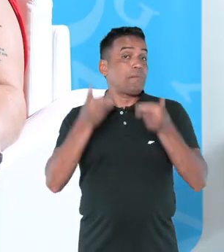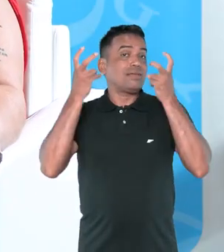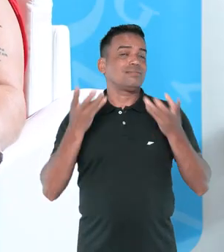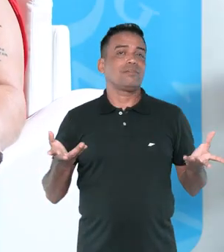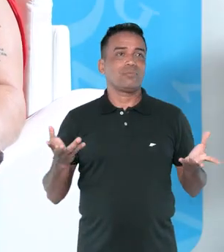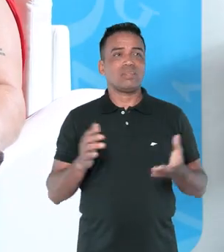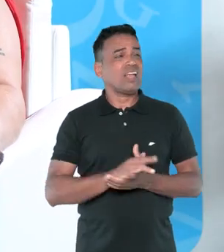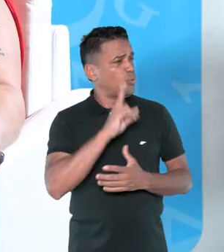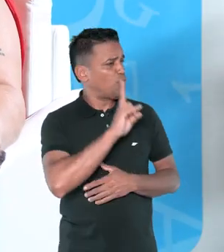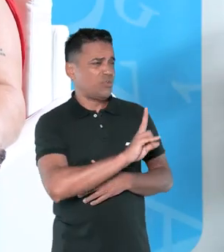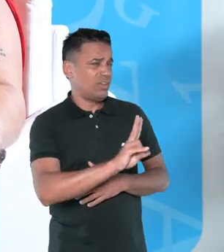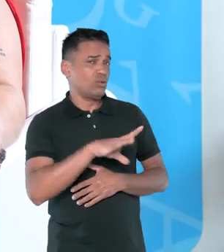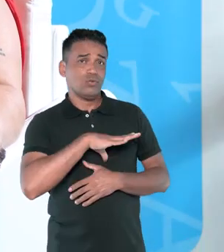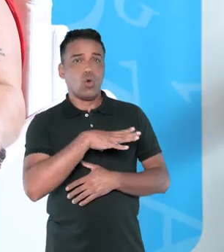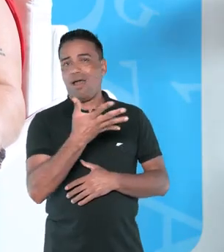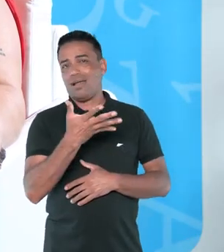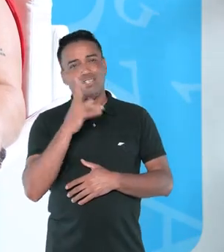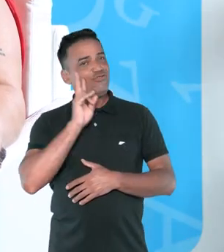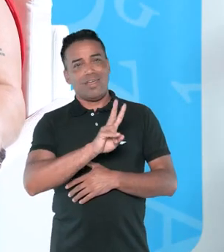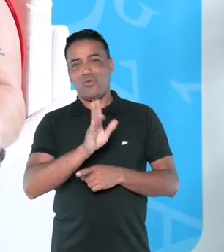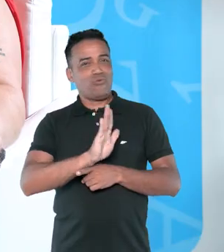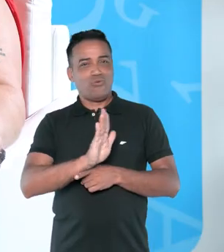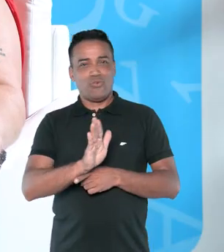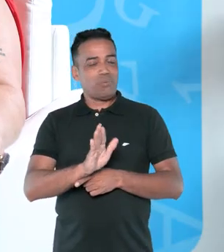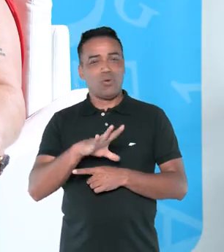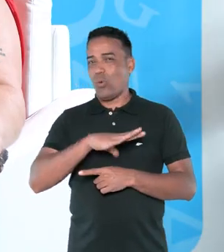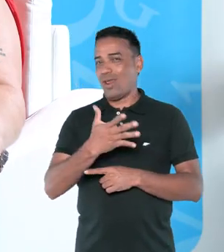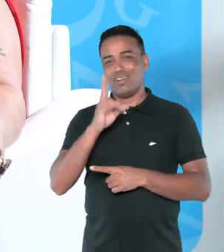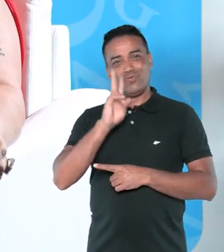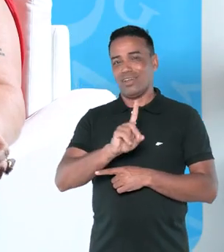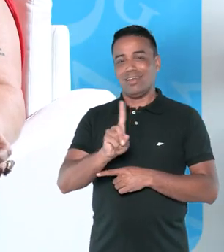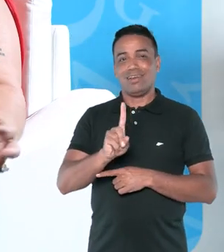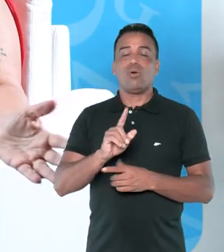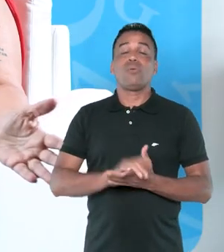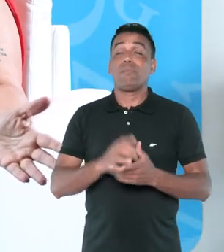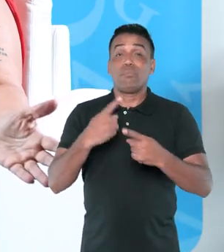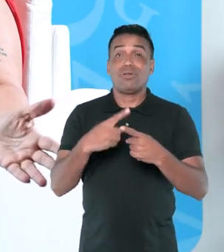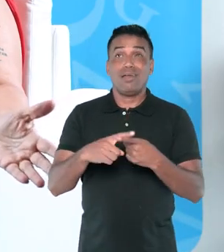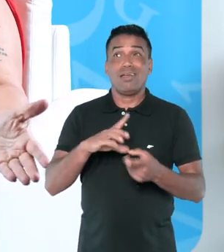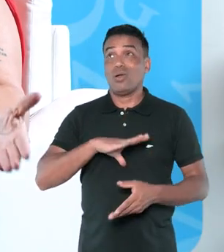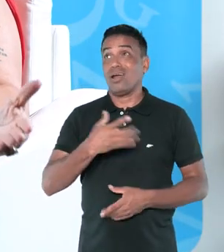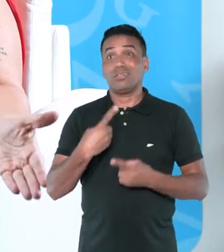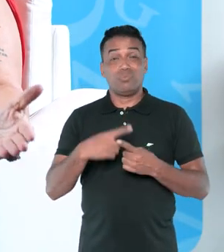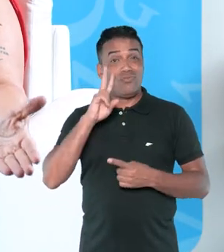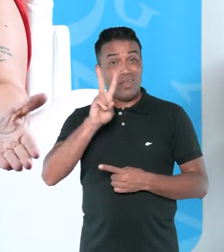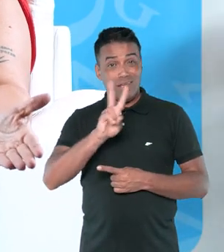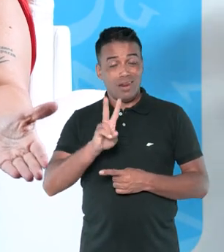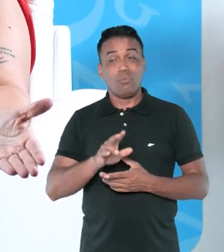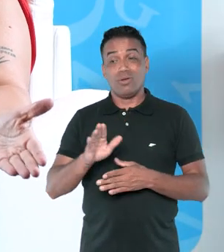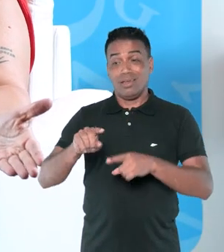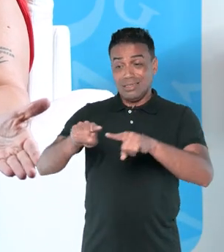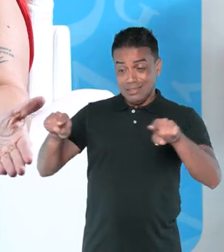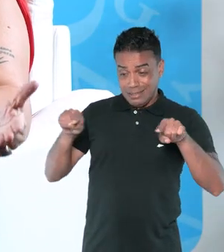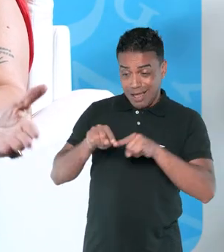Renata, eu não assisti, eu não tive coragem. Eu não tive coragem, porque na sala de